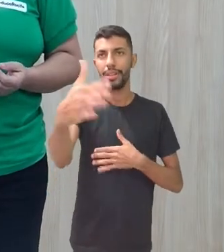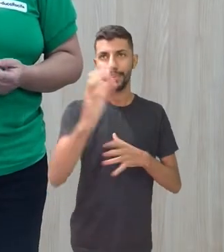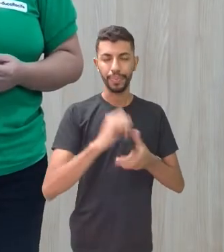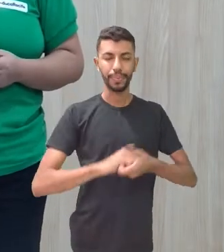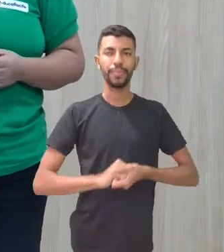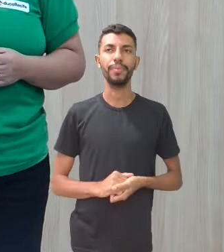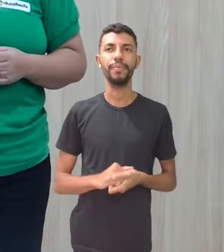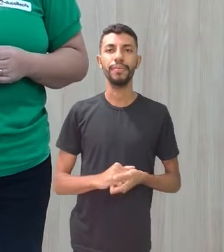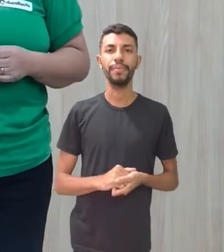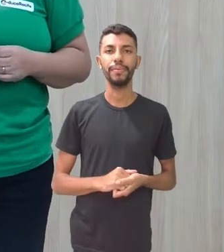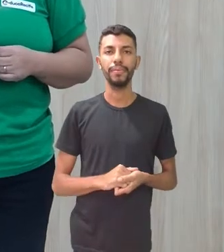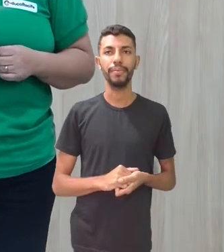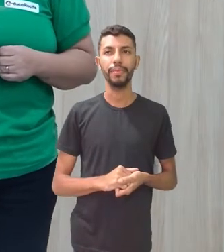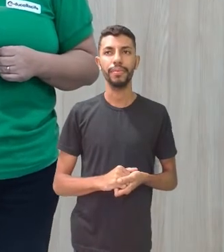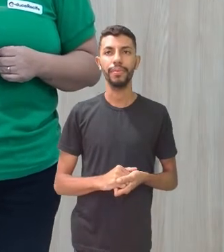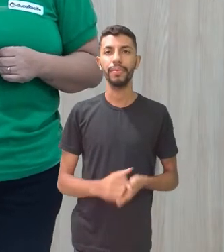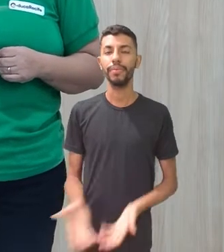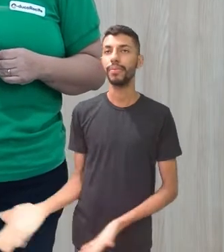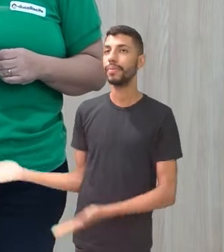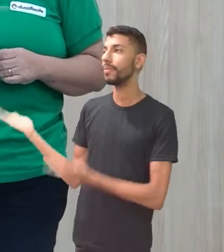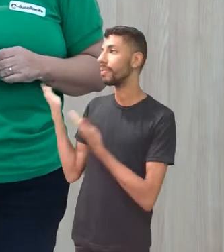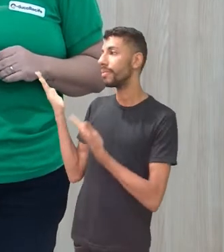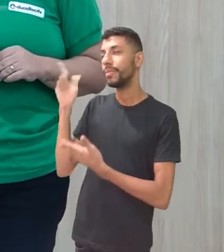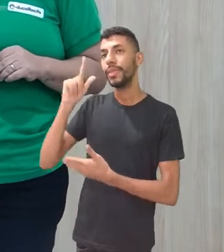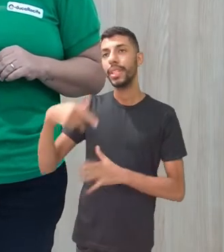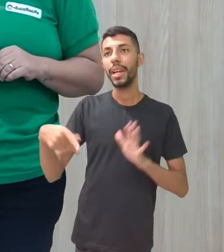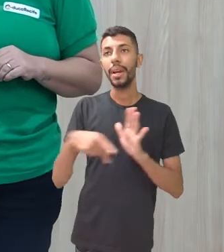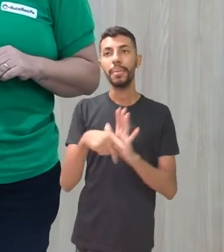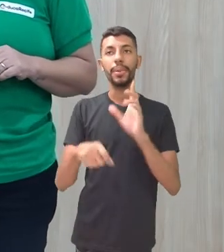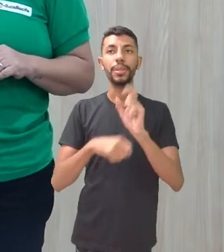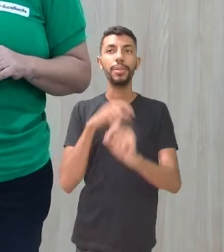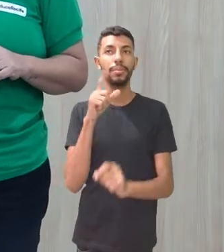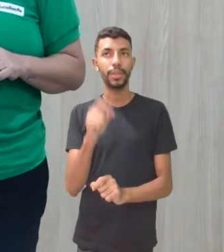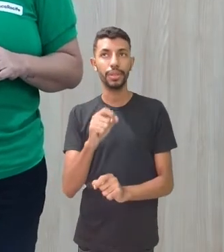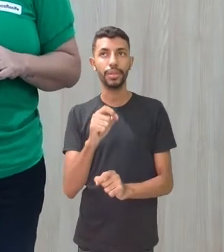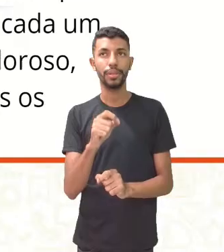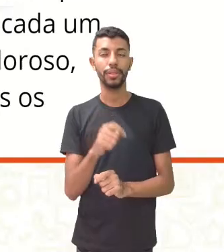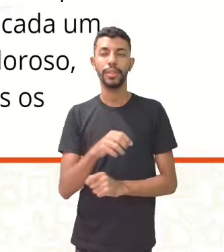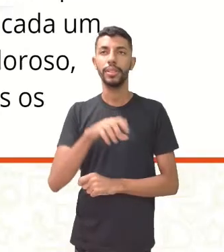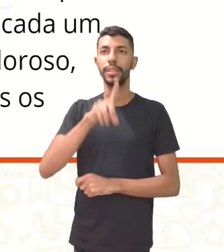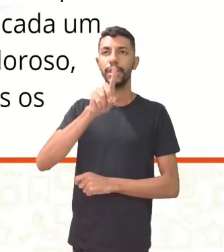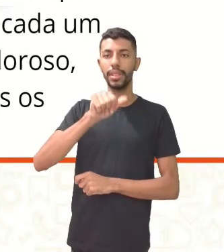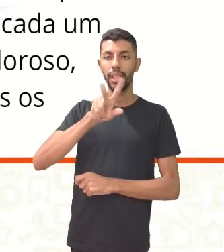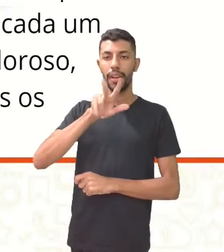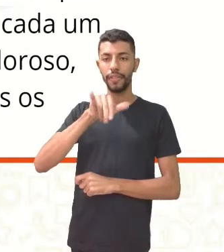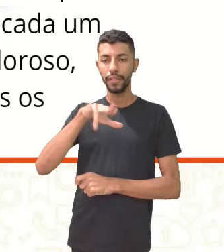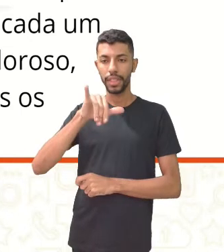Aqui eu coloco uma fala de Davine.